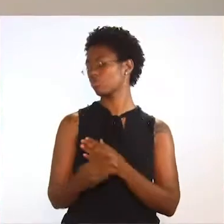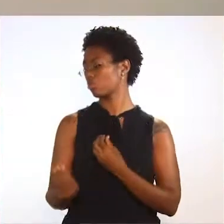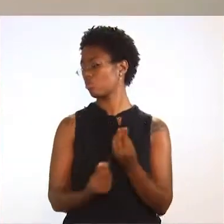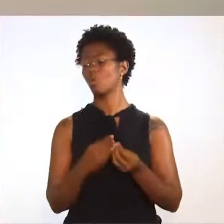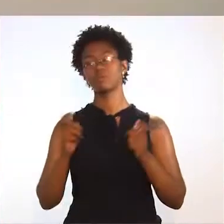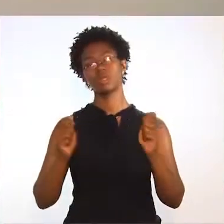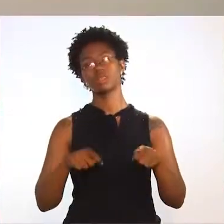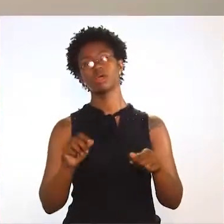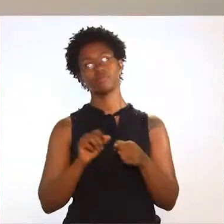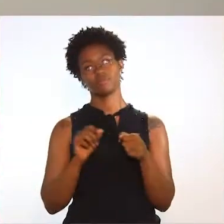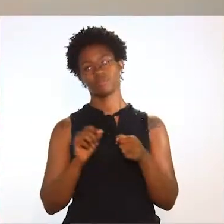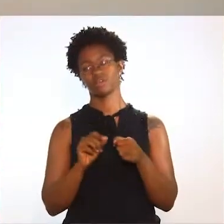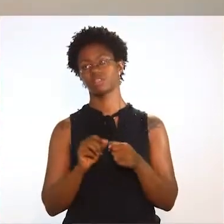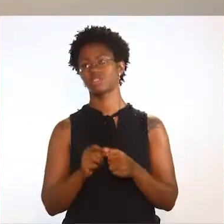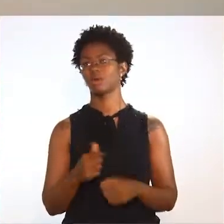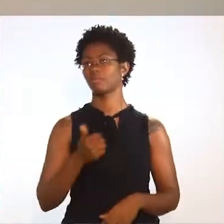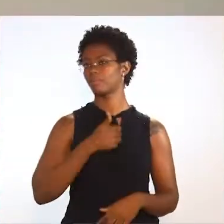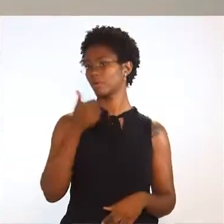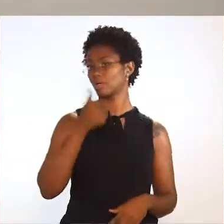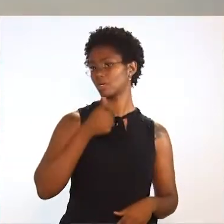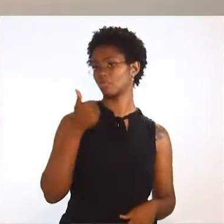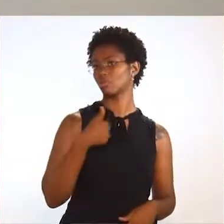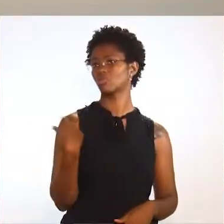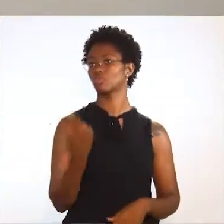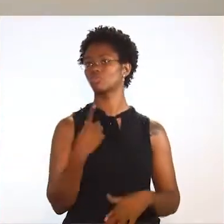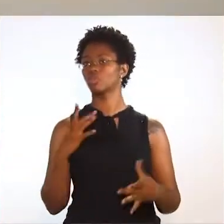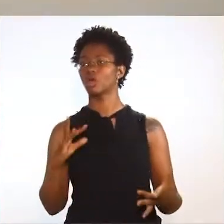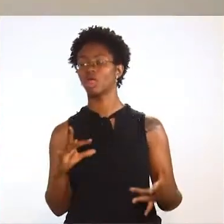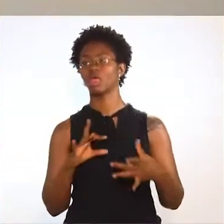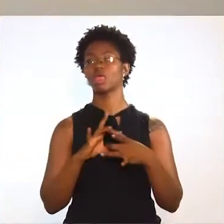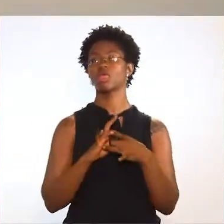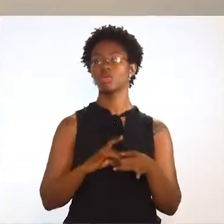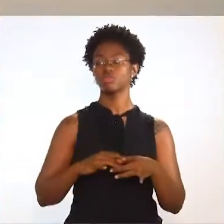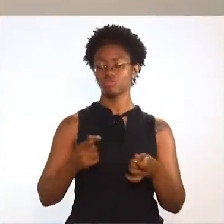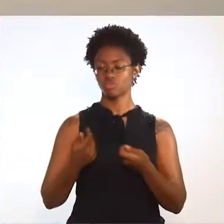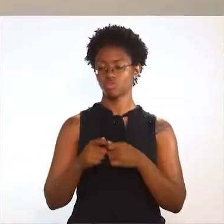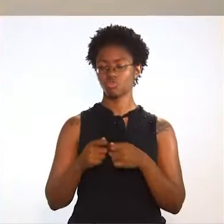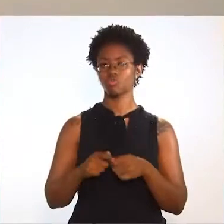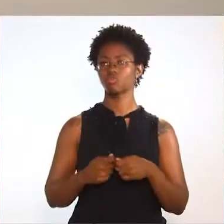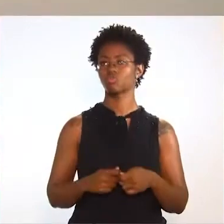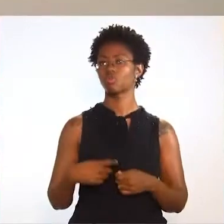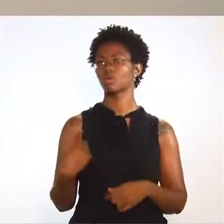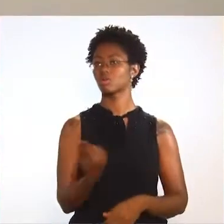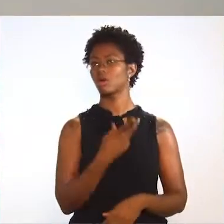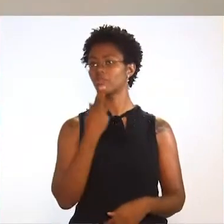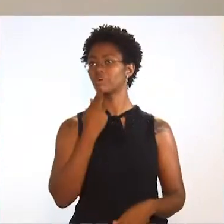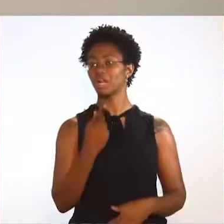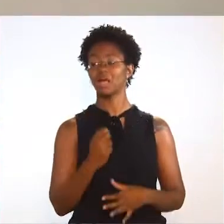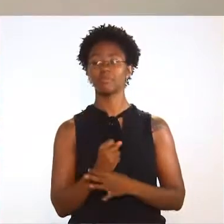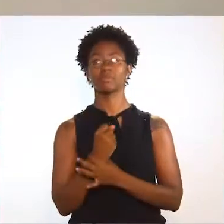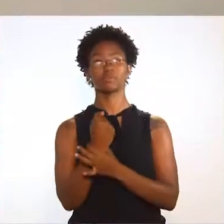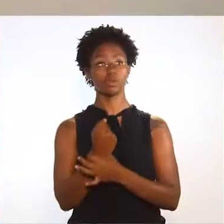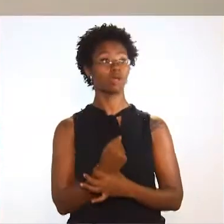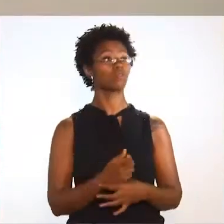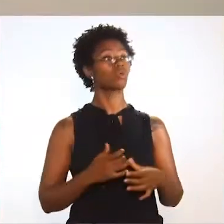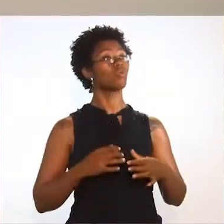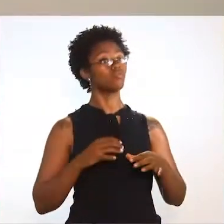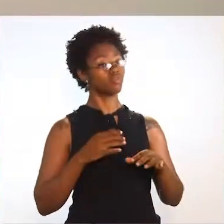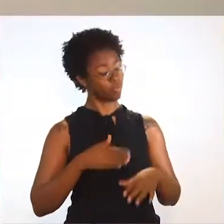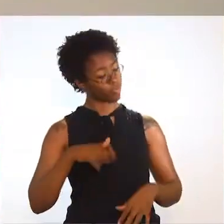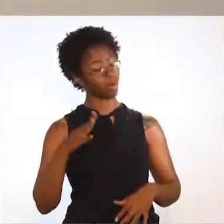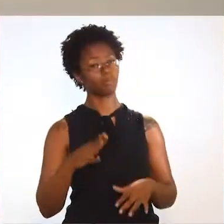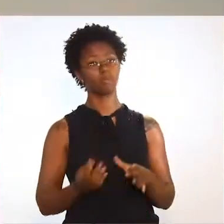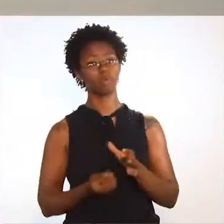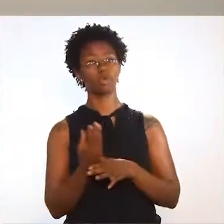profunda do que a gente poderia fazer. Num primeiro momento, como a gente tem uma rede de costureiras, a gente falou, vamos proteger essa galera e vamos fazer